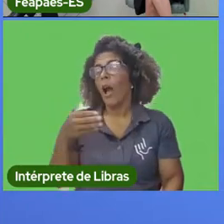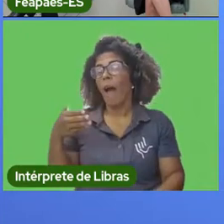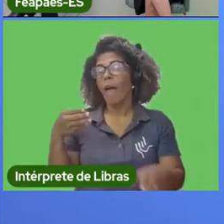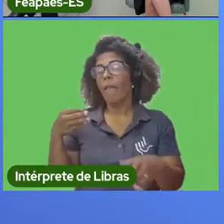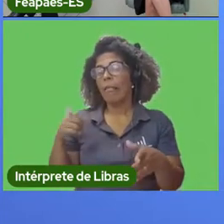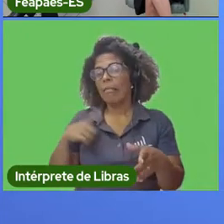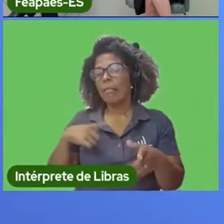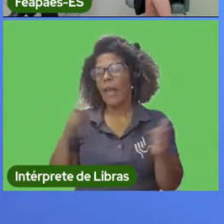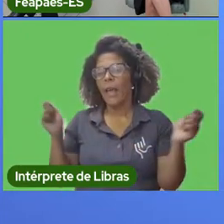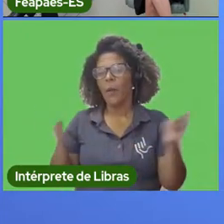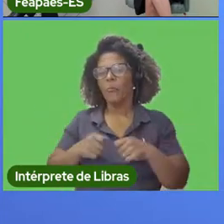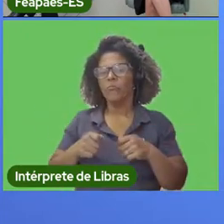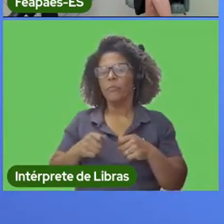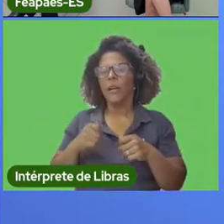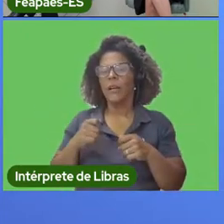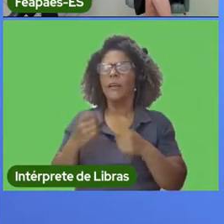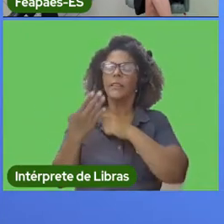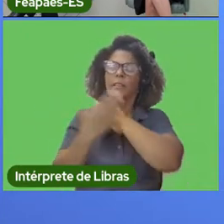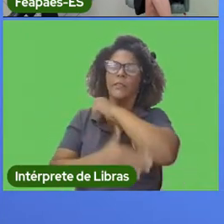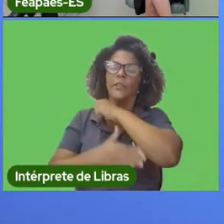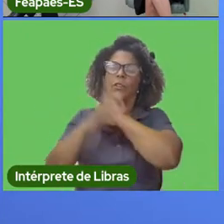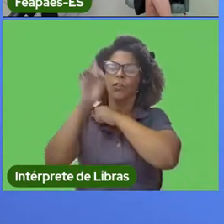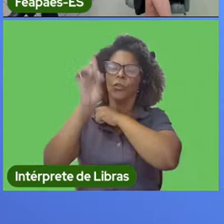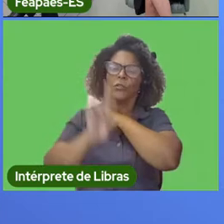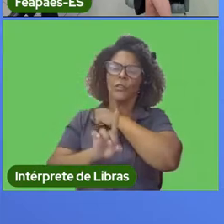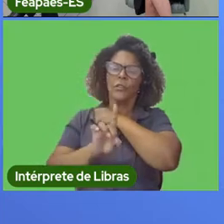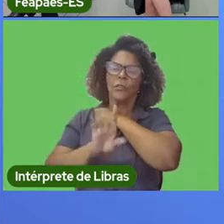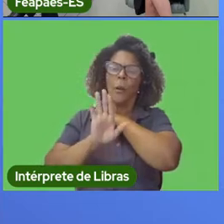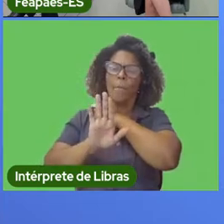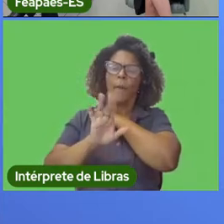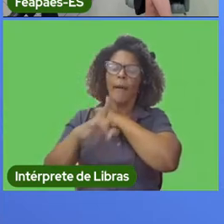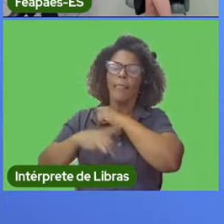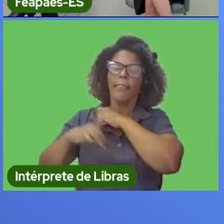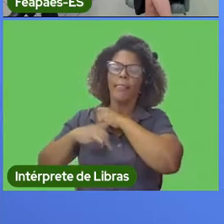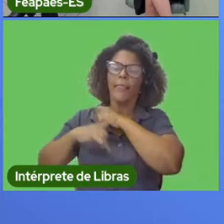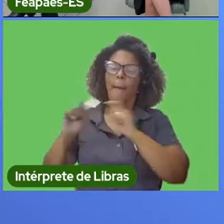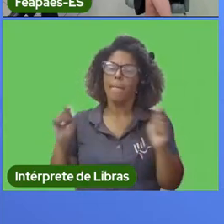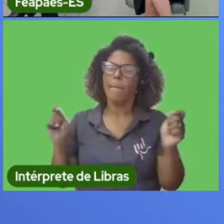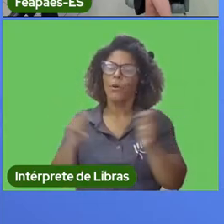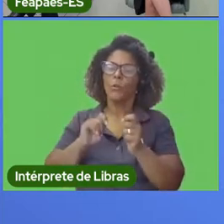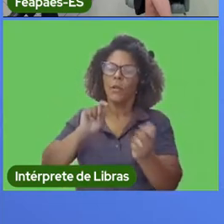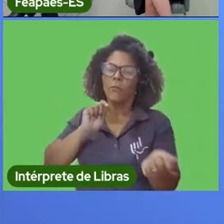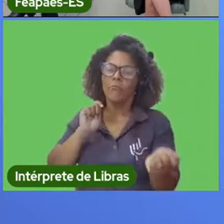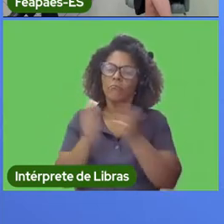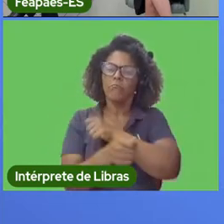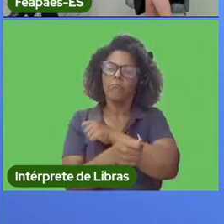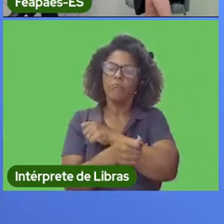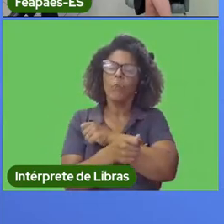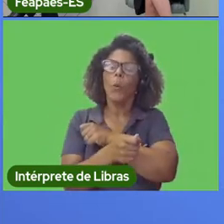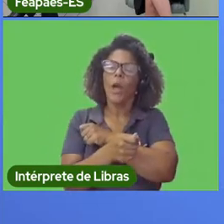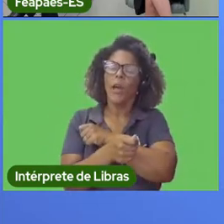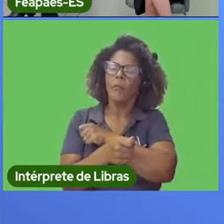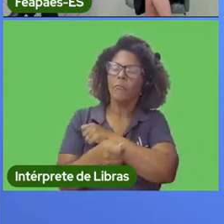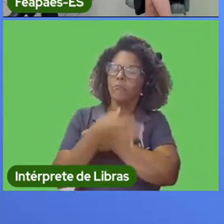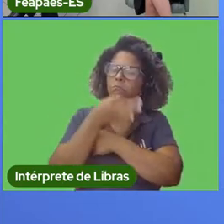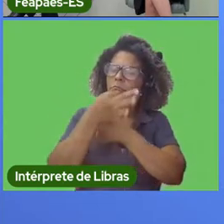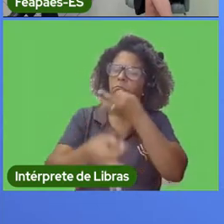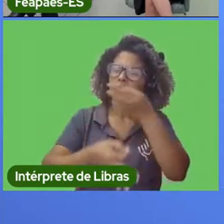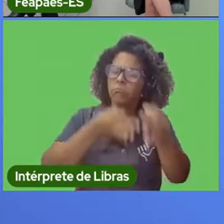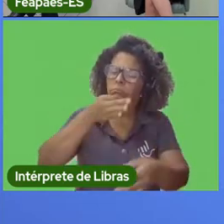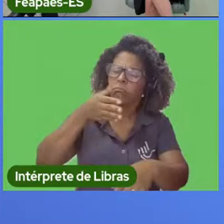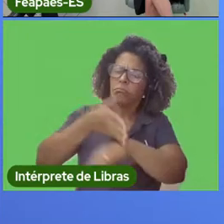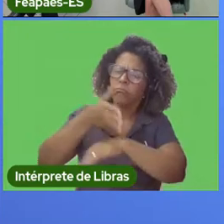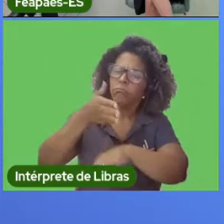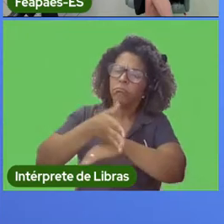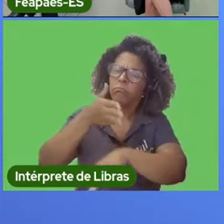direitos, mas ter condições de converter esses direitos em participação na sociedade.